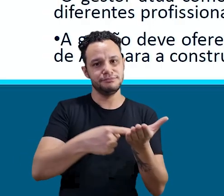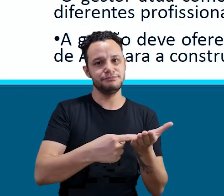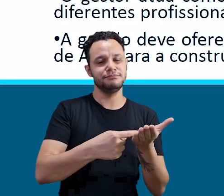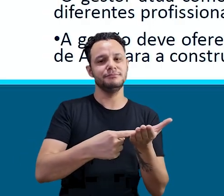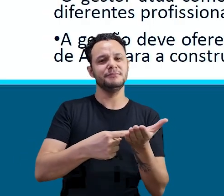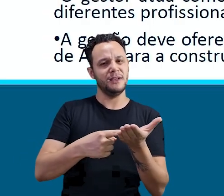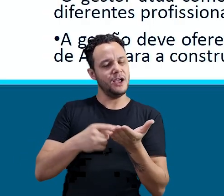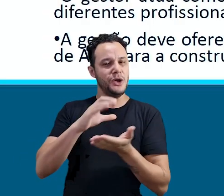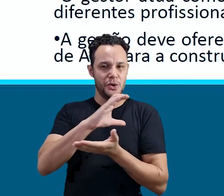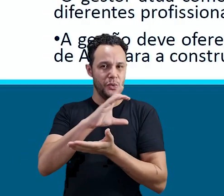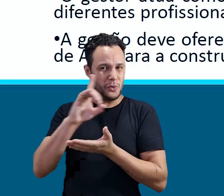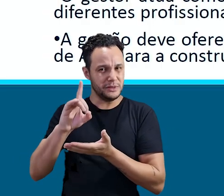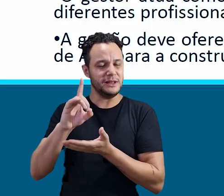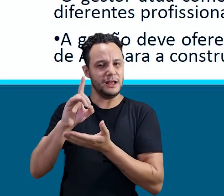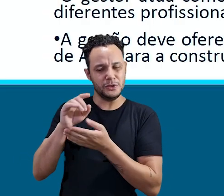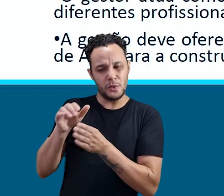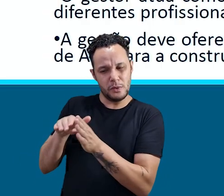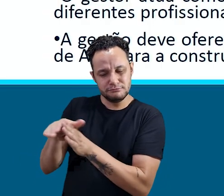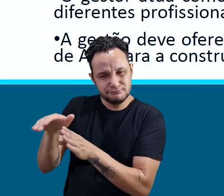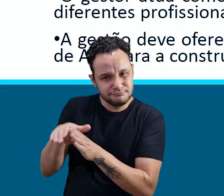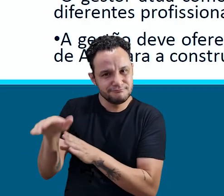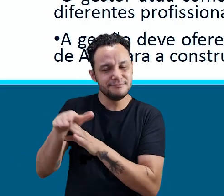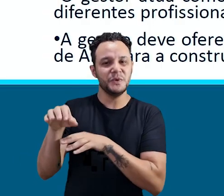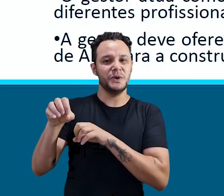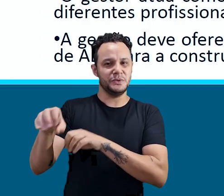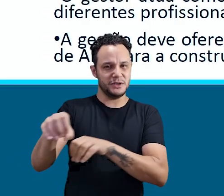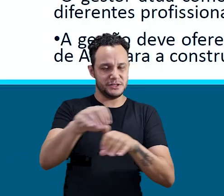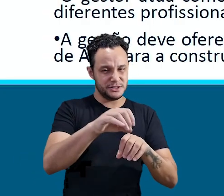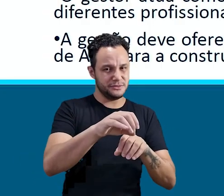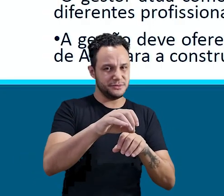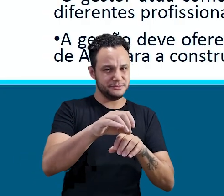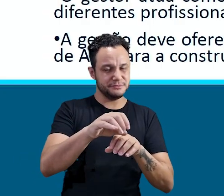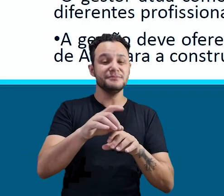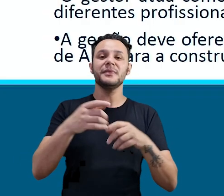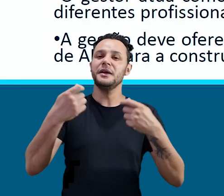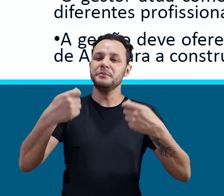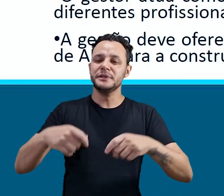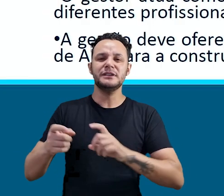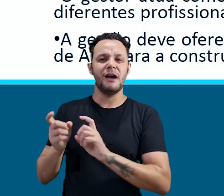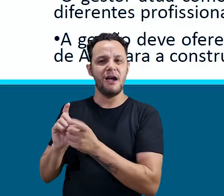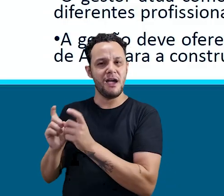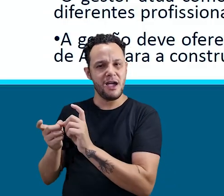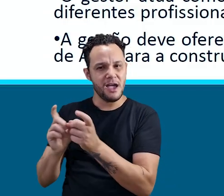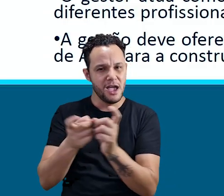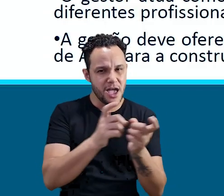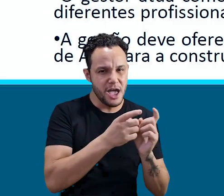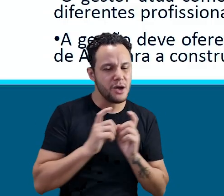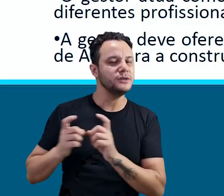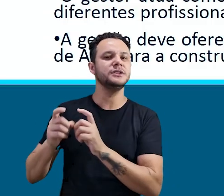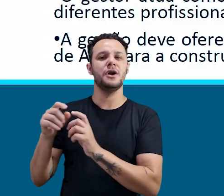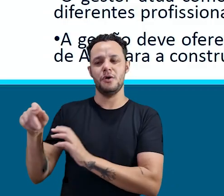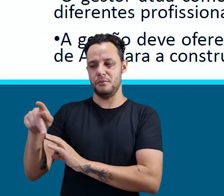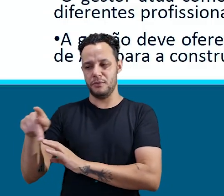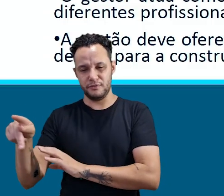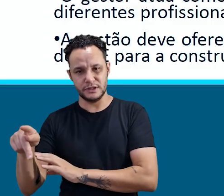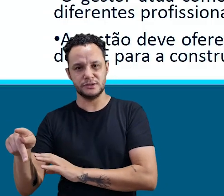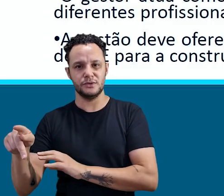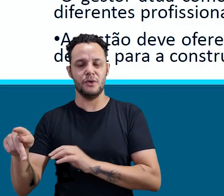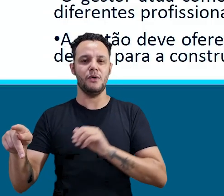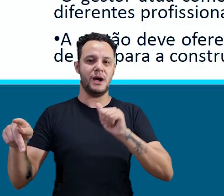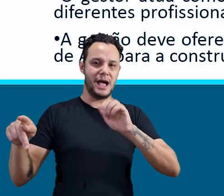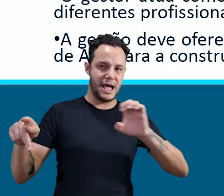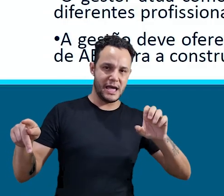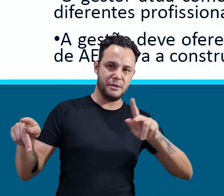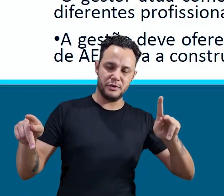Ele atua como um coordenador desse processo educativo. Lembra que a gente falou que precisa de muita reunião e muita conversa entre o professor do AE e